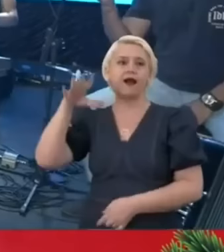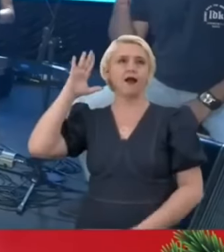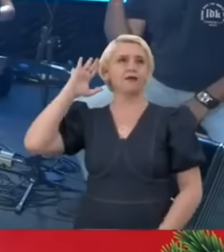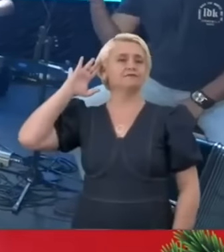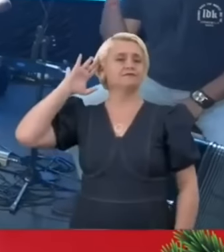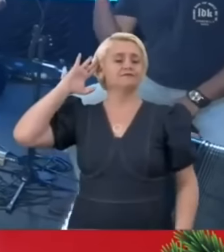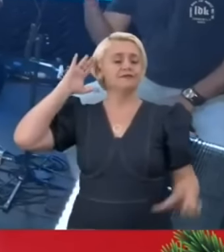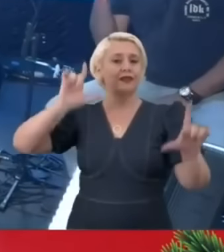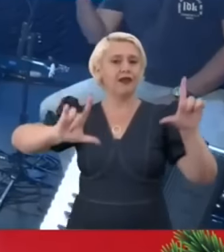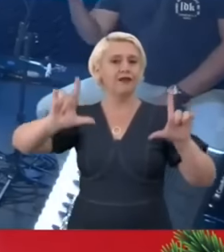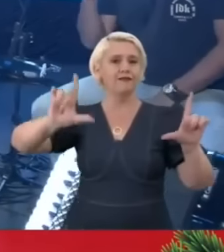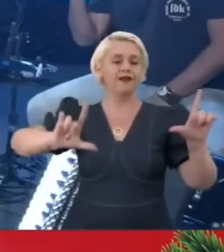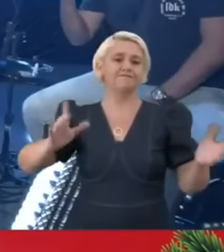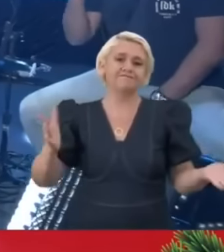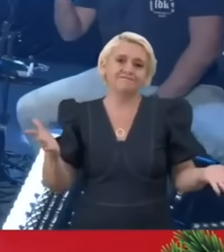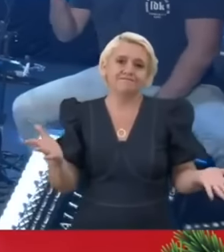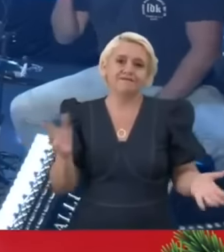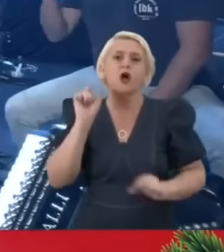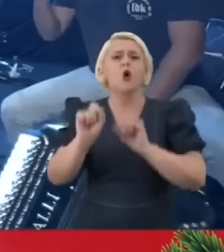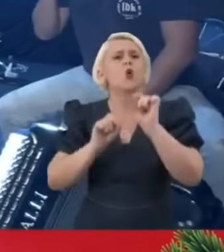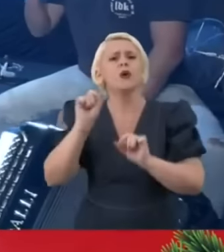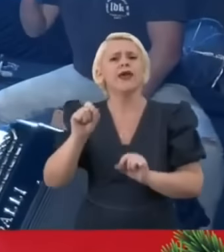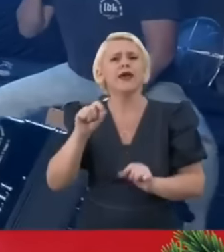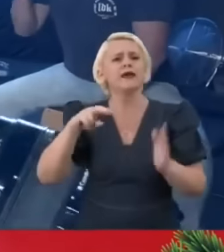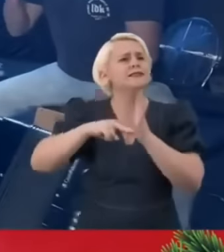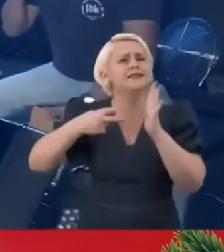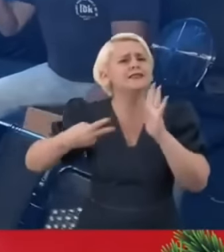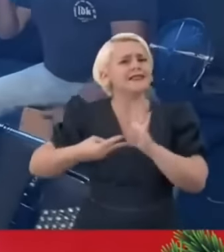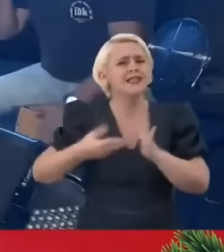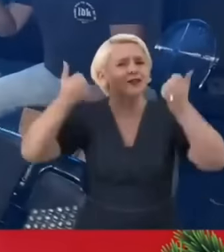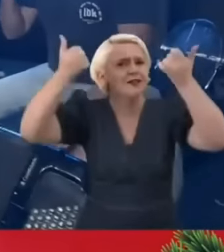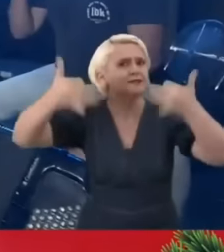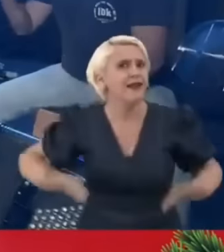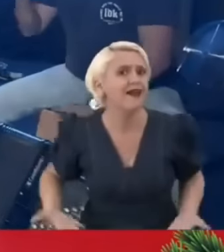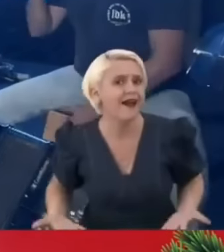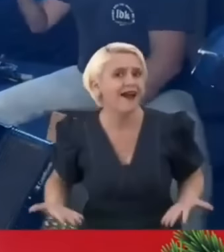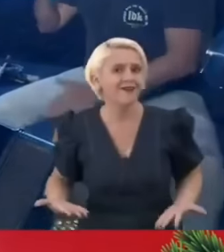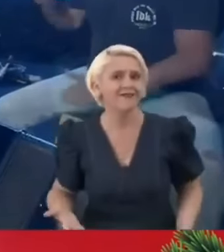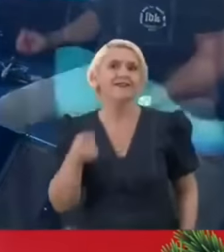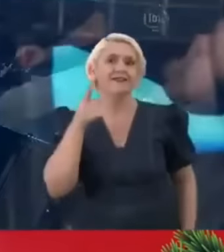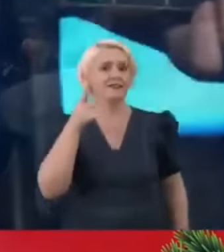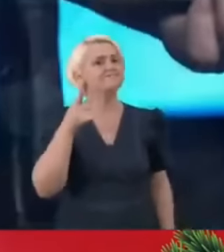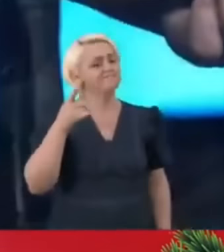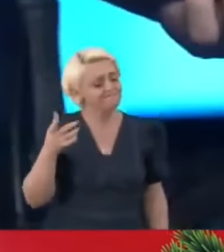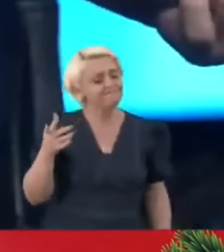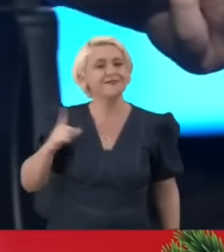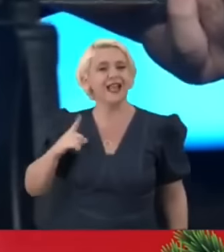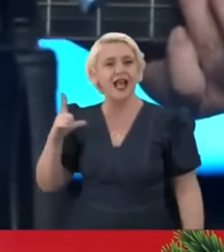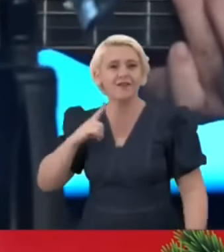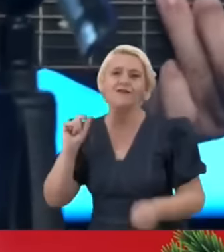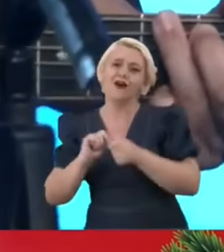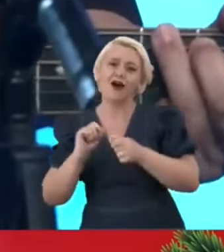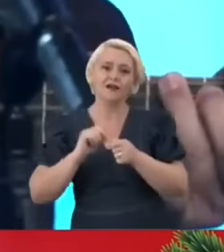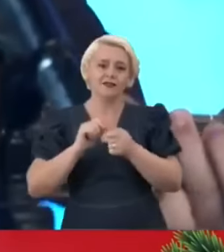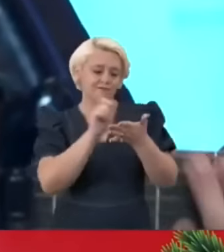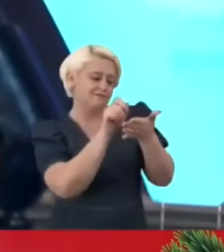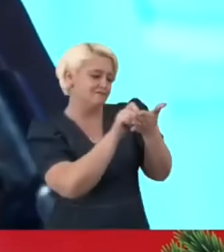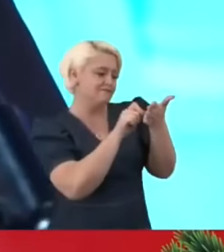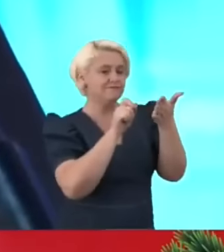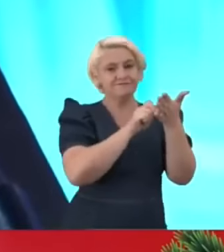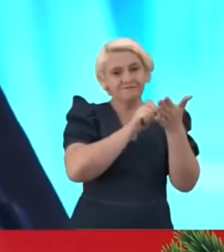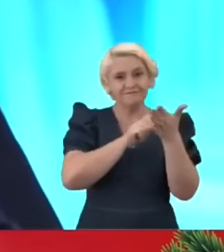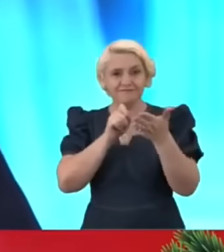TV. Que será que isso quer dizer? Tava lhe fazendo palavra